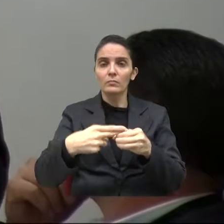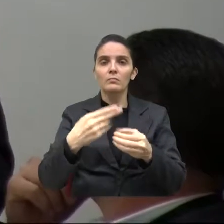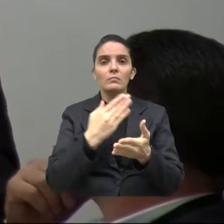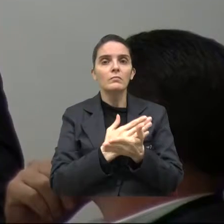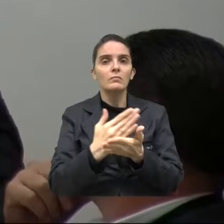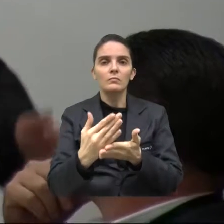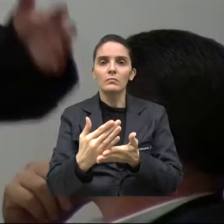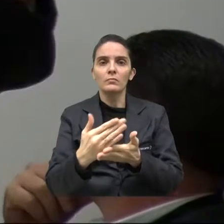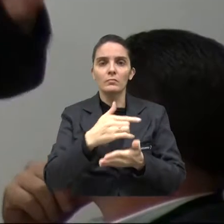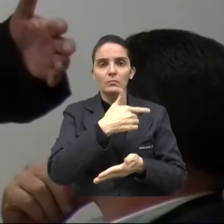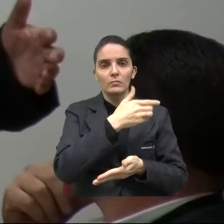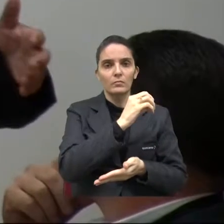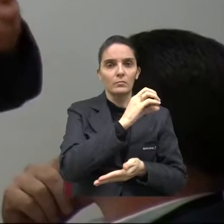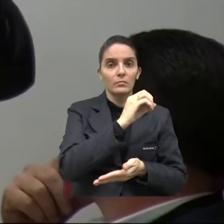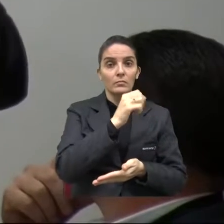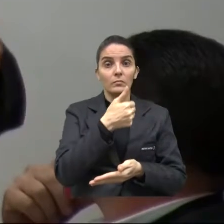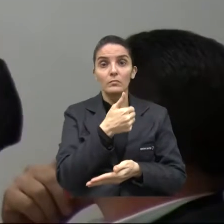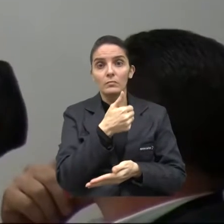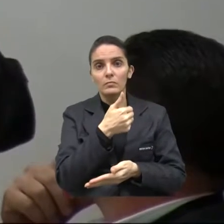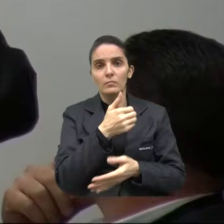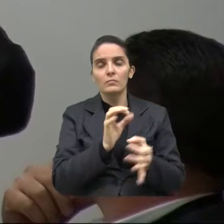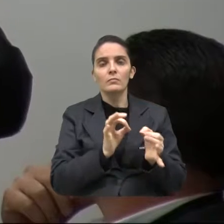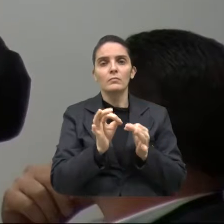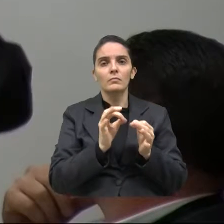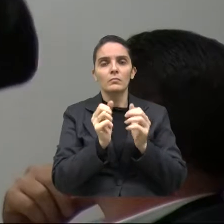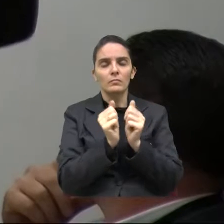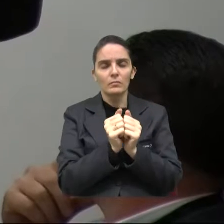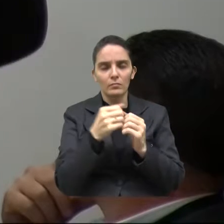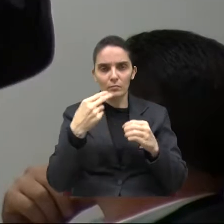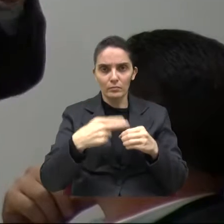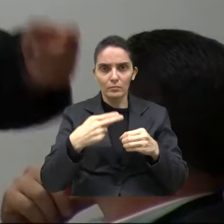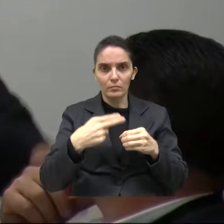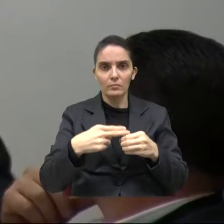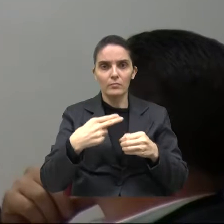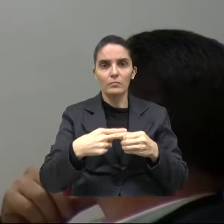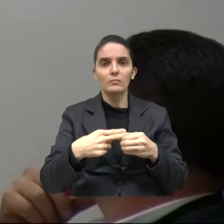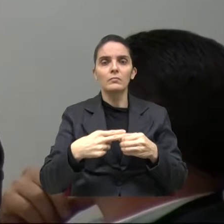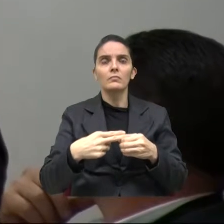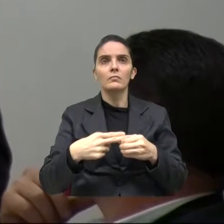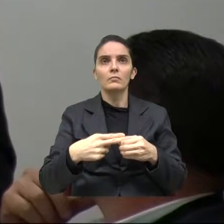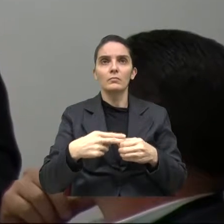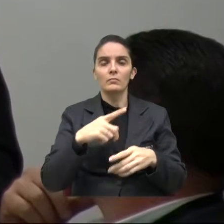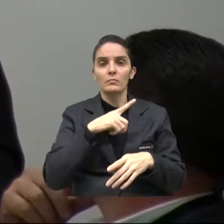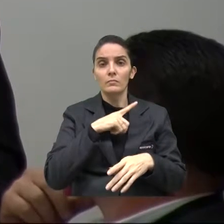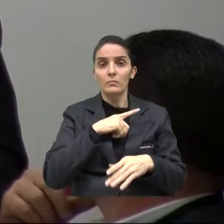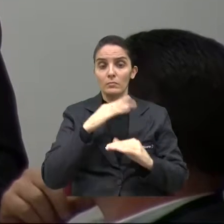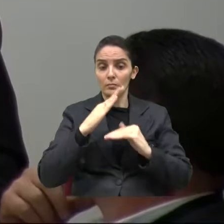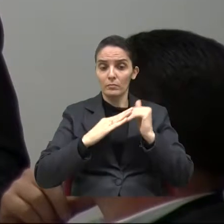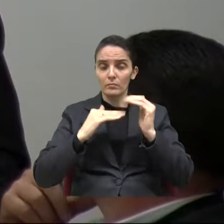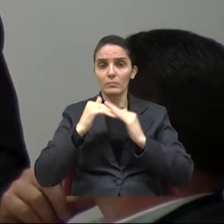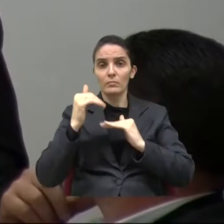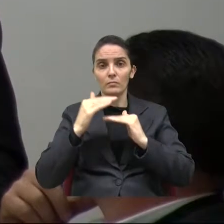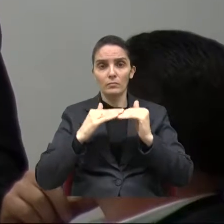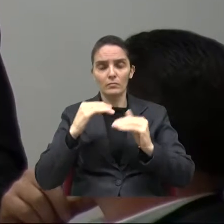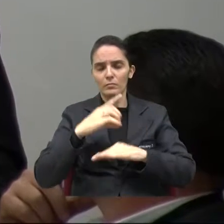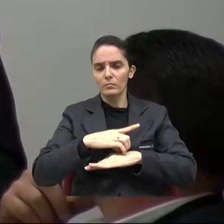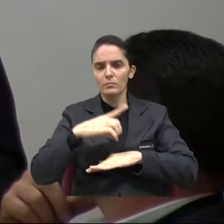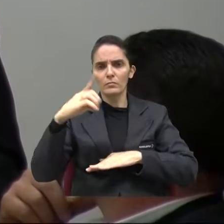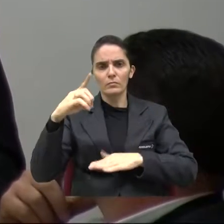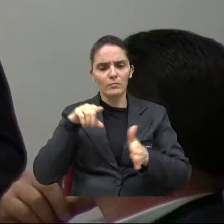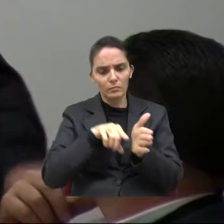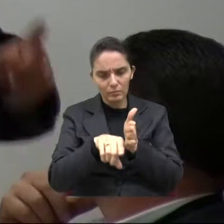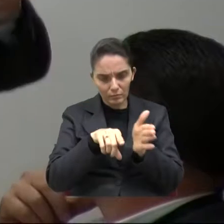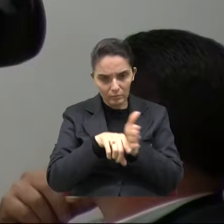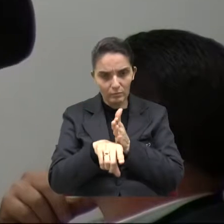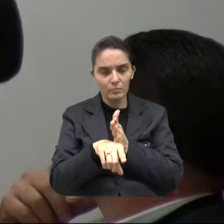projeto em 2001, nós fizemos um projeto junto com a Unicamp, onde existem, inclusive, profissionais, doutores,